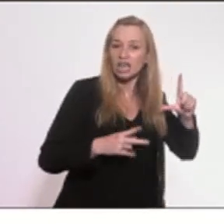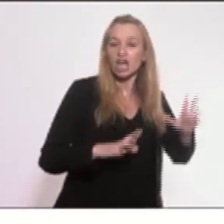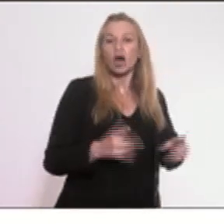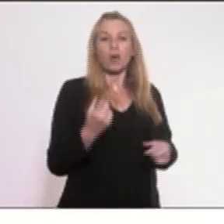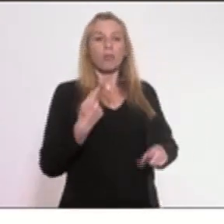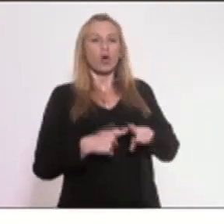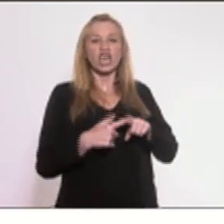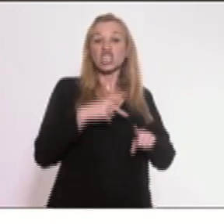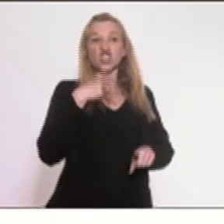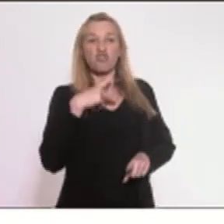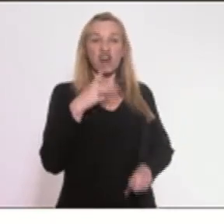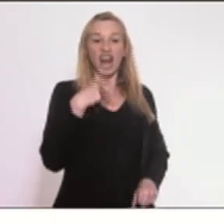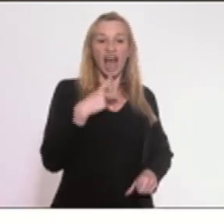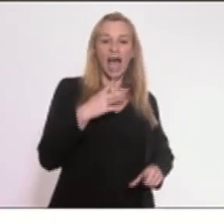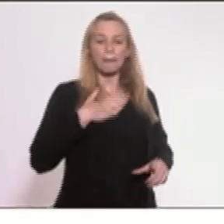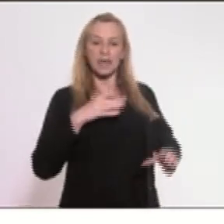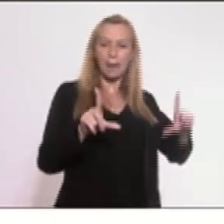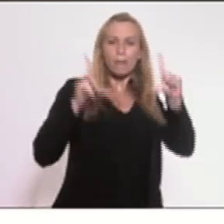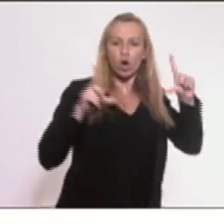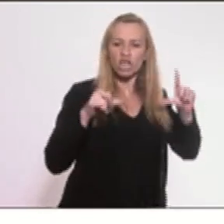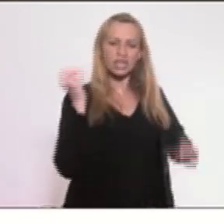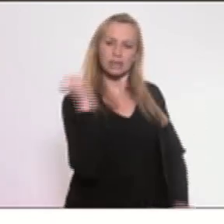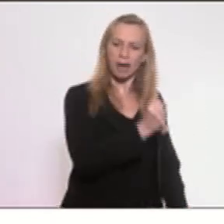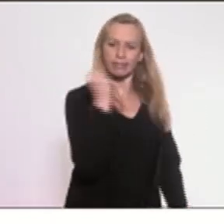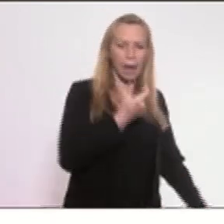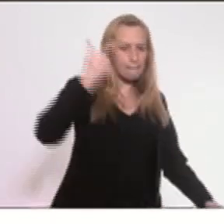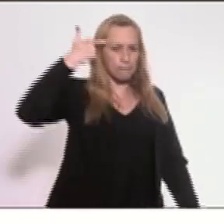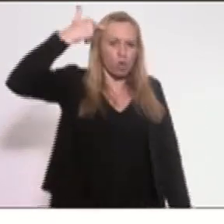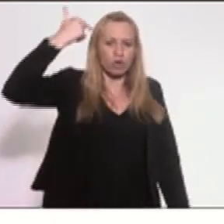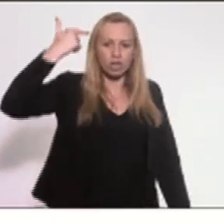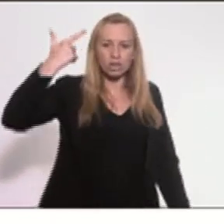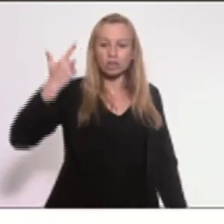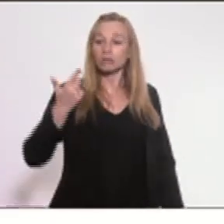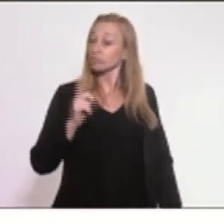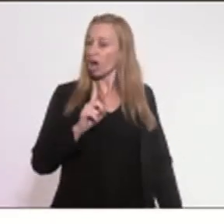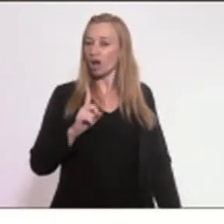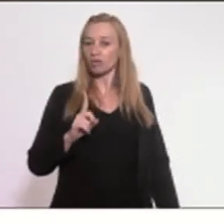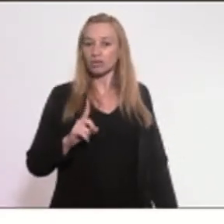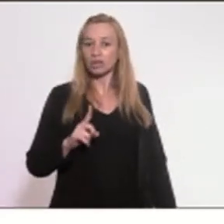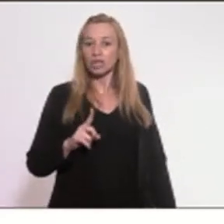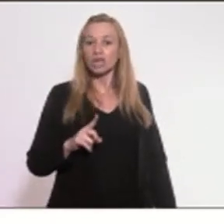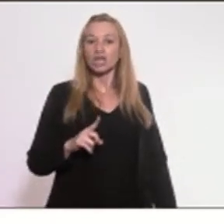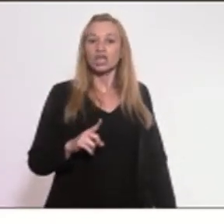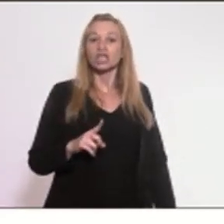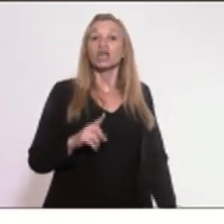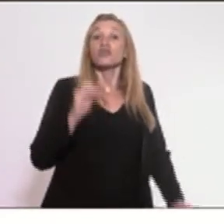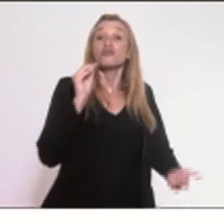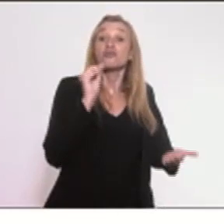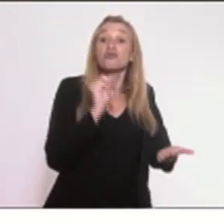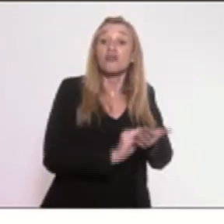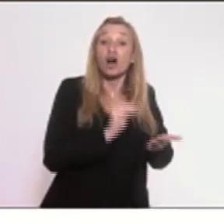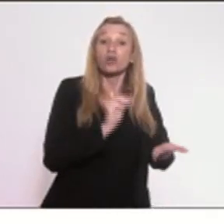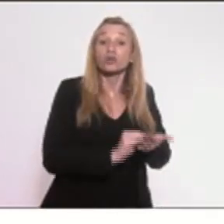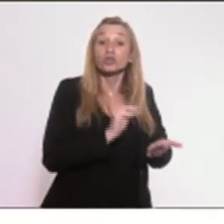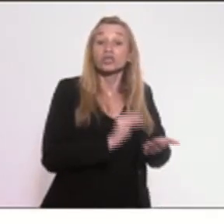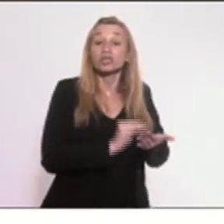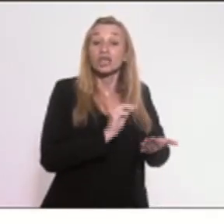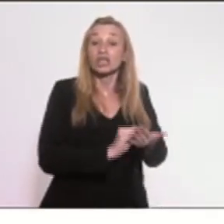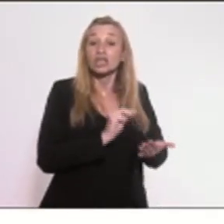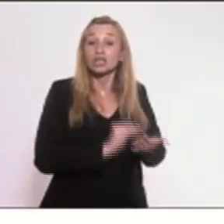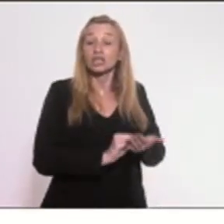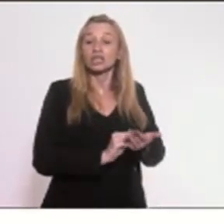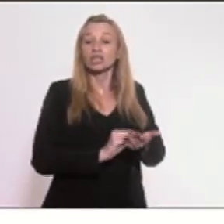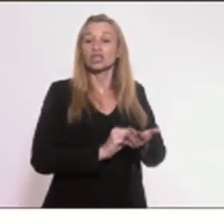sua política é do abate e do mirar na cabecinha. Concretamente, está sendo irresponsável com a vida